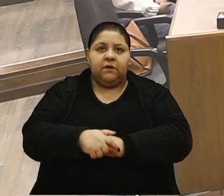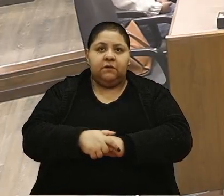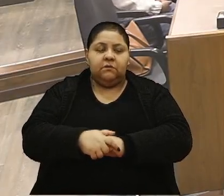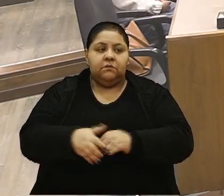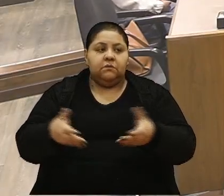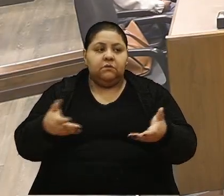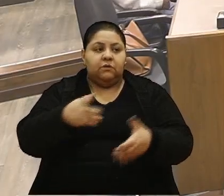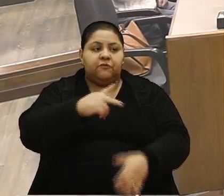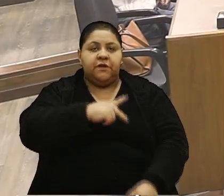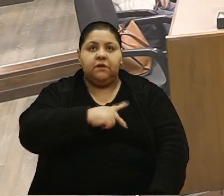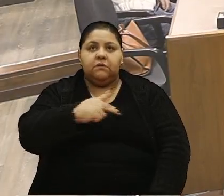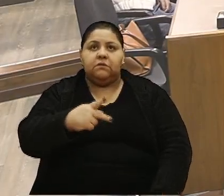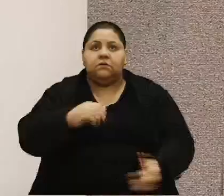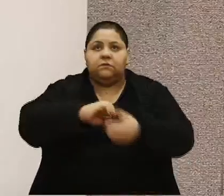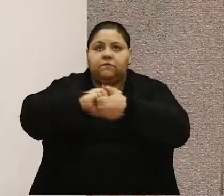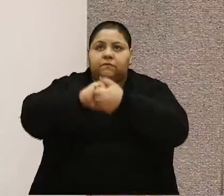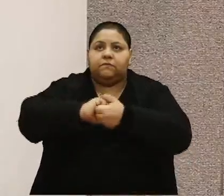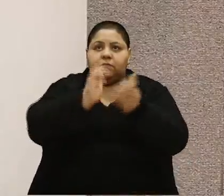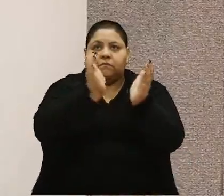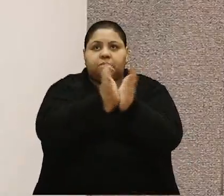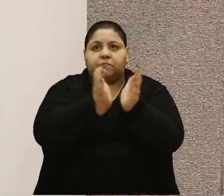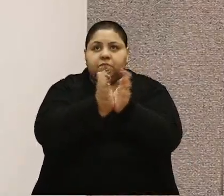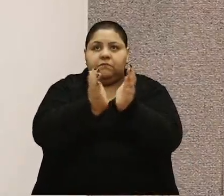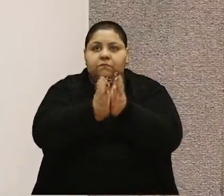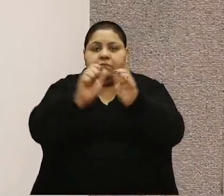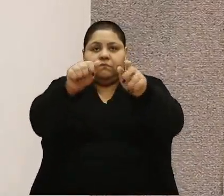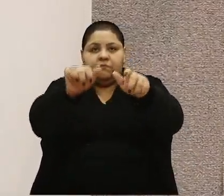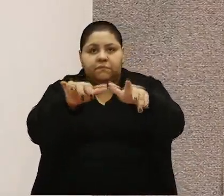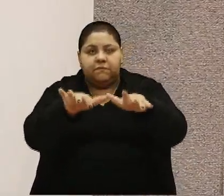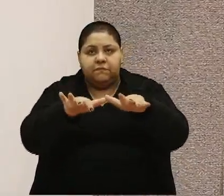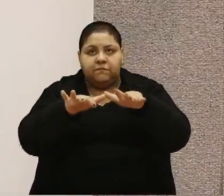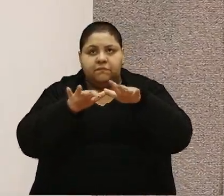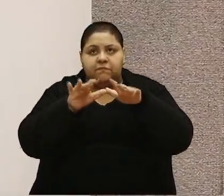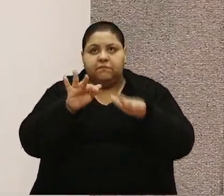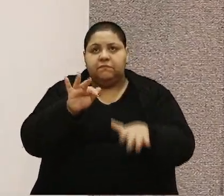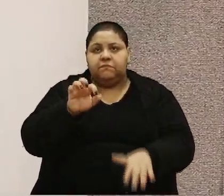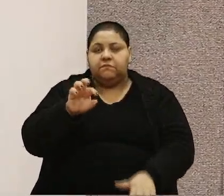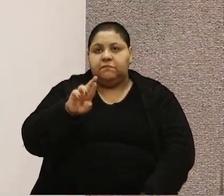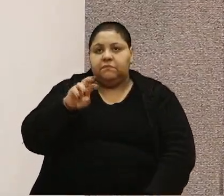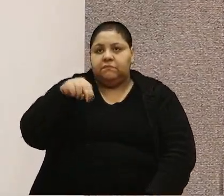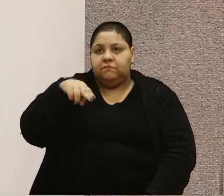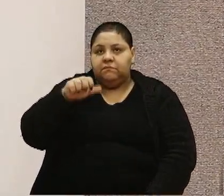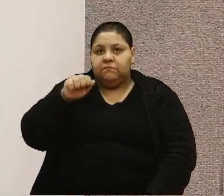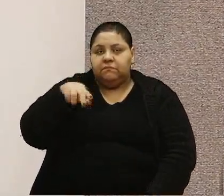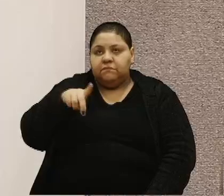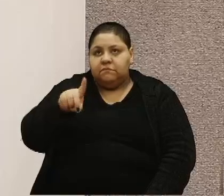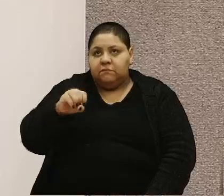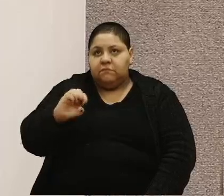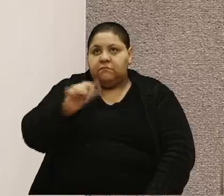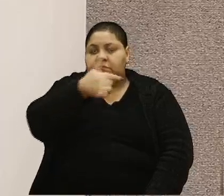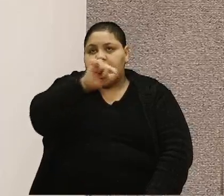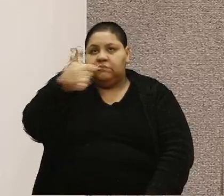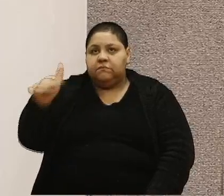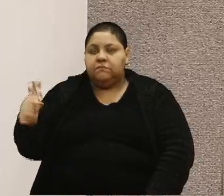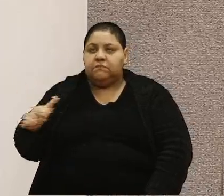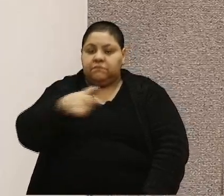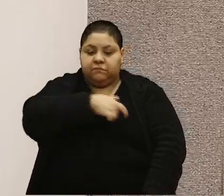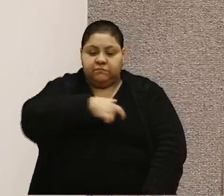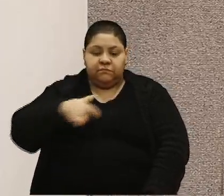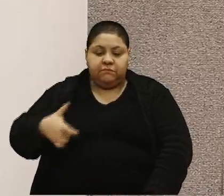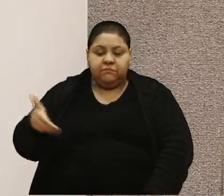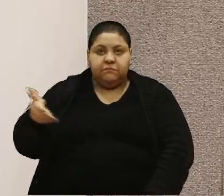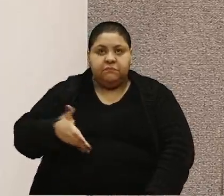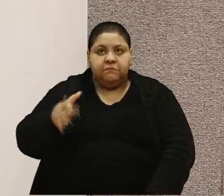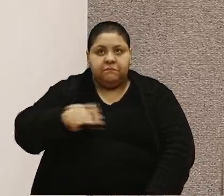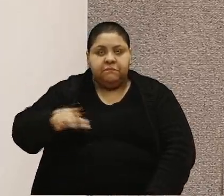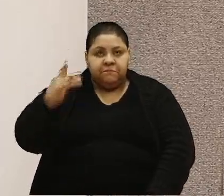Presidente, meus cumprimentos a Vossa Excelência, os colegas que aqui estão também, ao Fernando Bertotto, demais membros da comissão, também as embaixatrizes que estão aqui nos